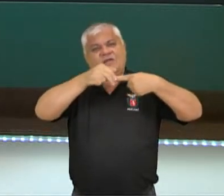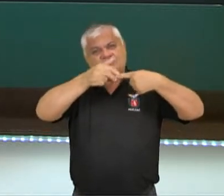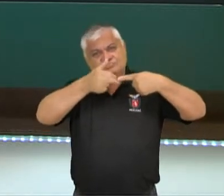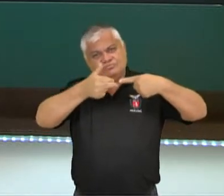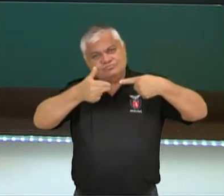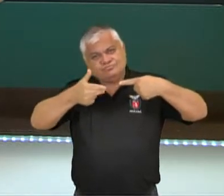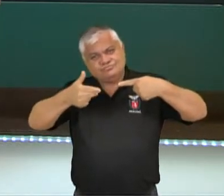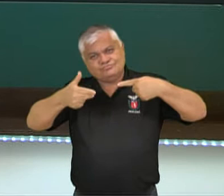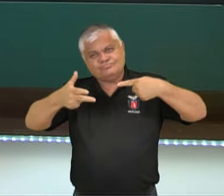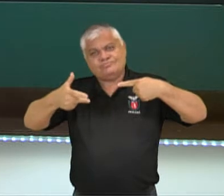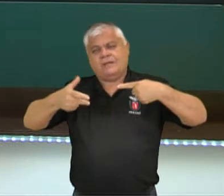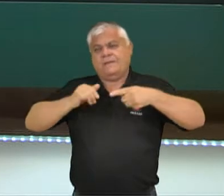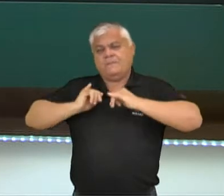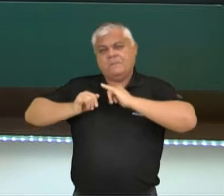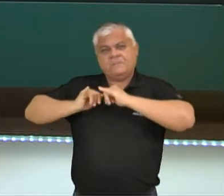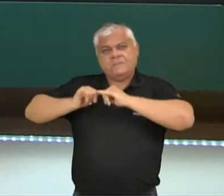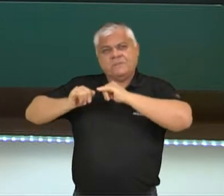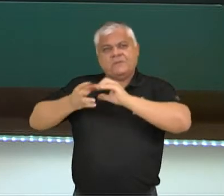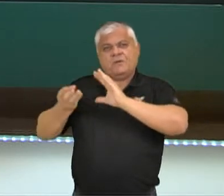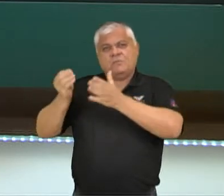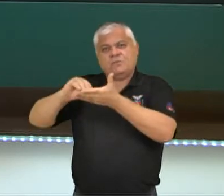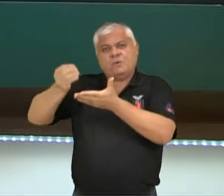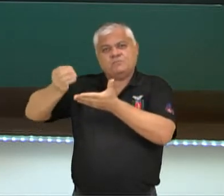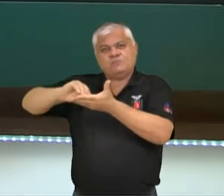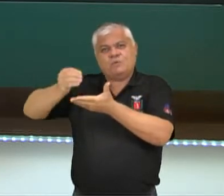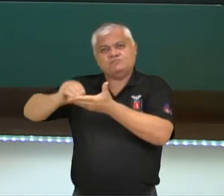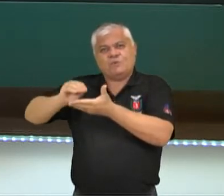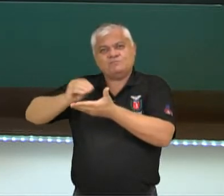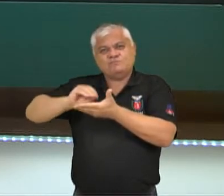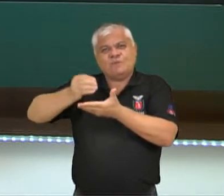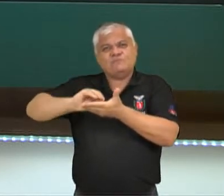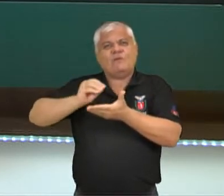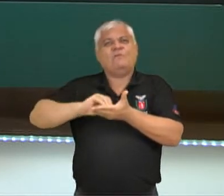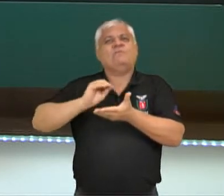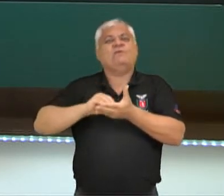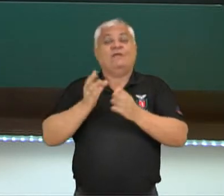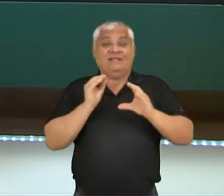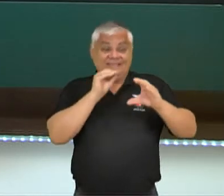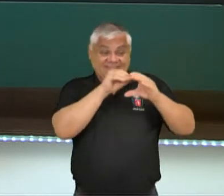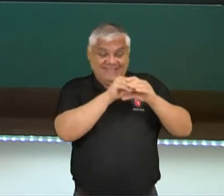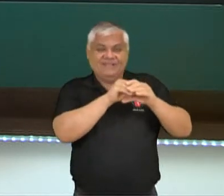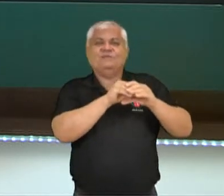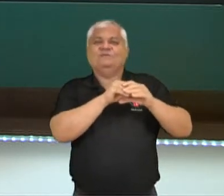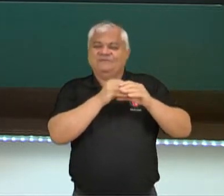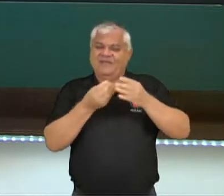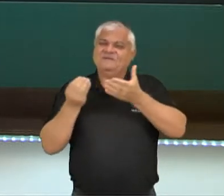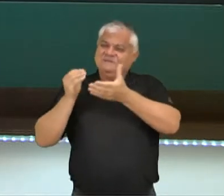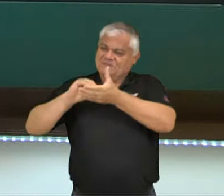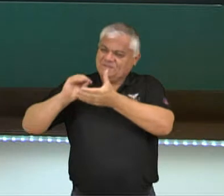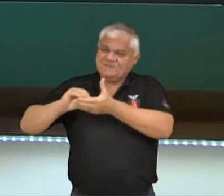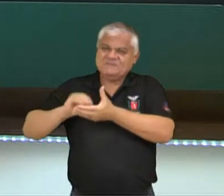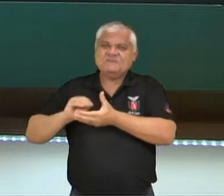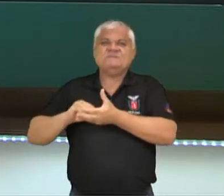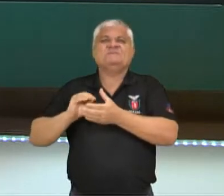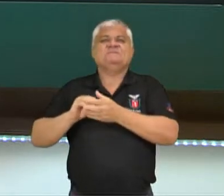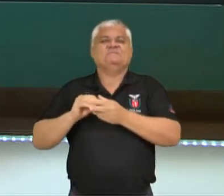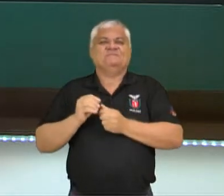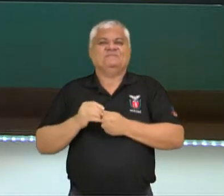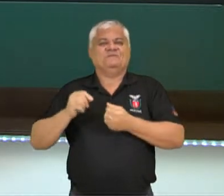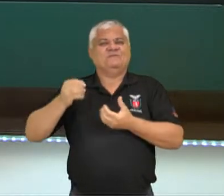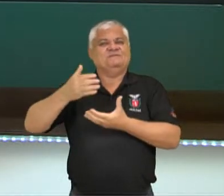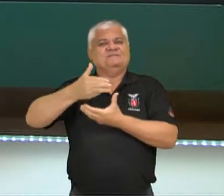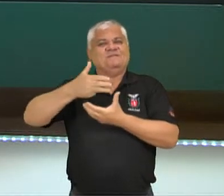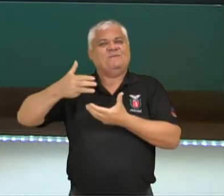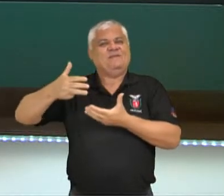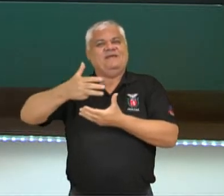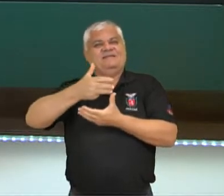pelos poros nucleares e agora ele vai carregar a informação que fica dentro do núcleo para o citoplasma